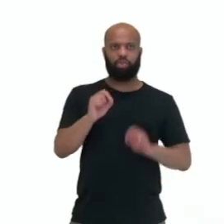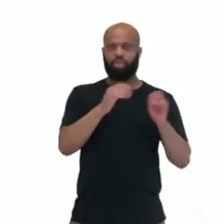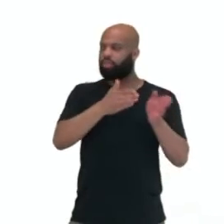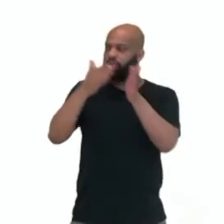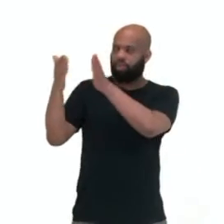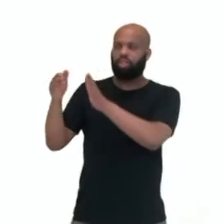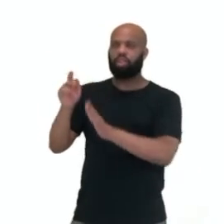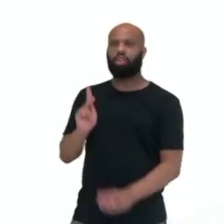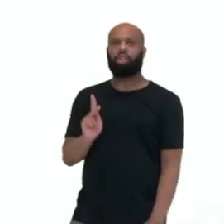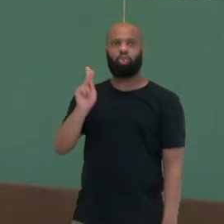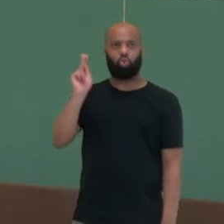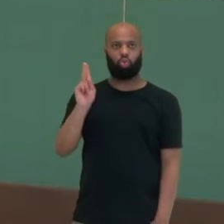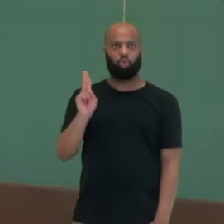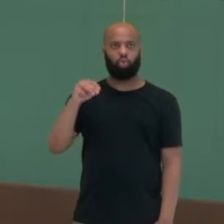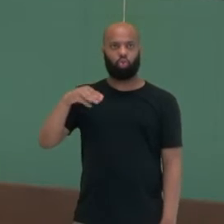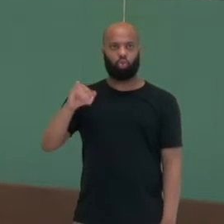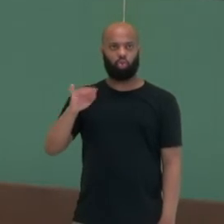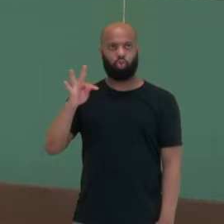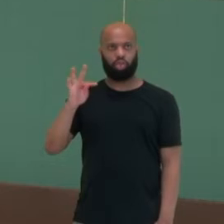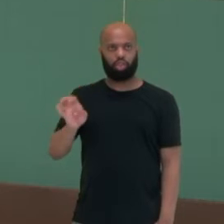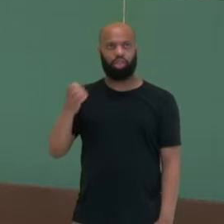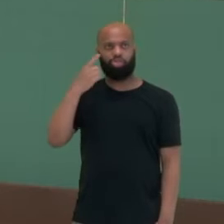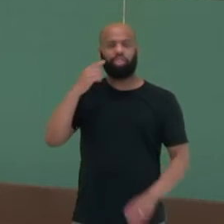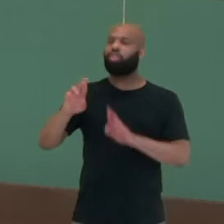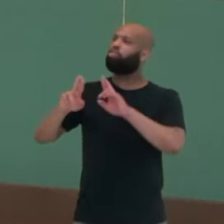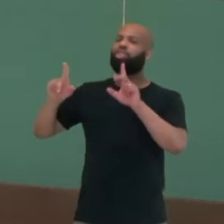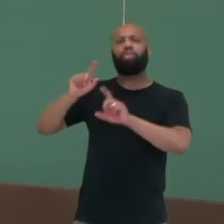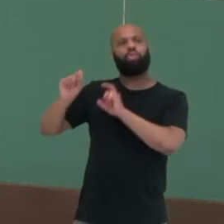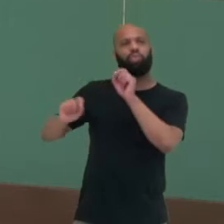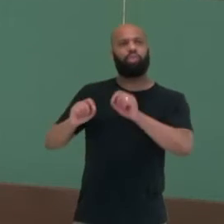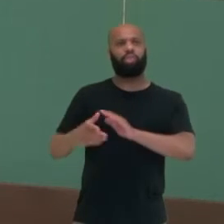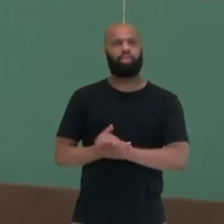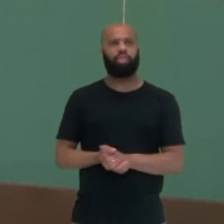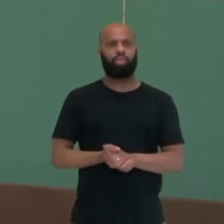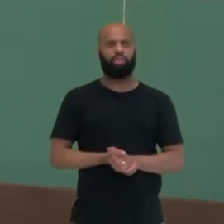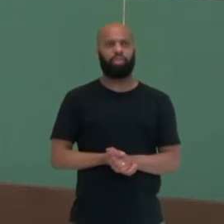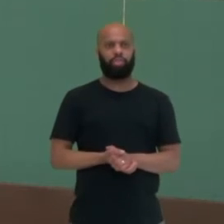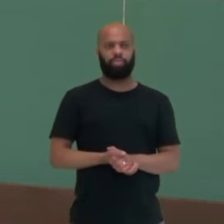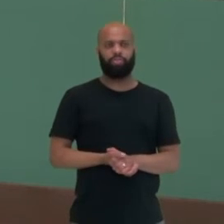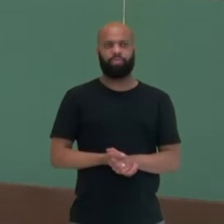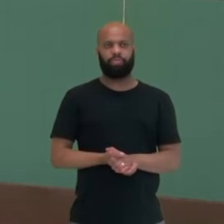kumite. Vocês já devem estar diferenciando um do outro, né?